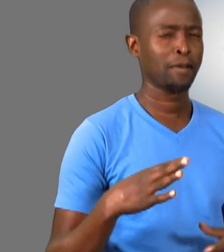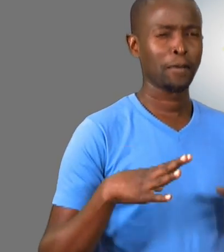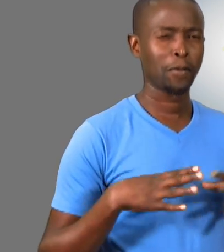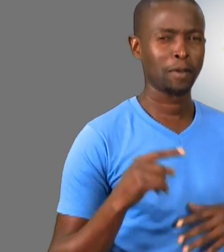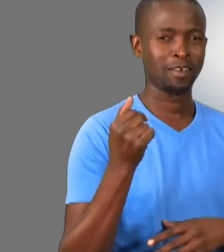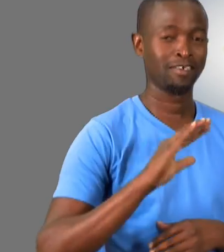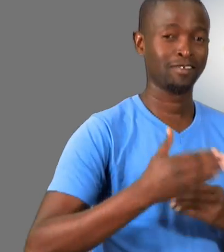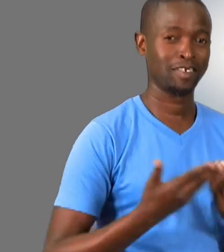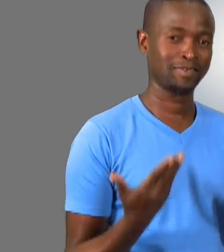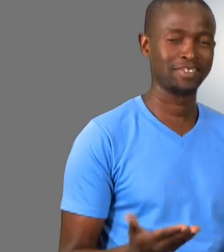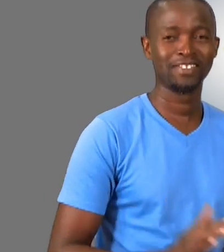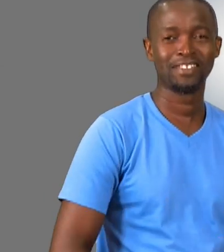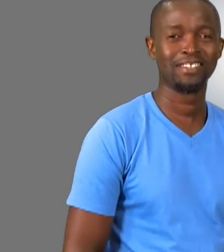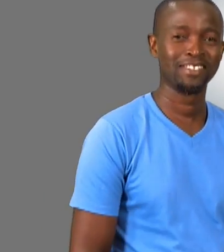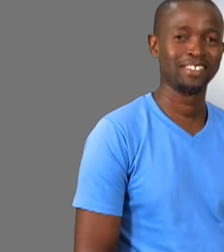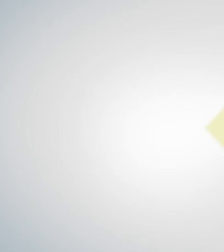Voltamos já.